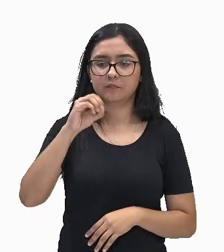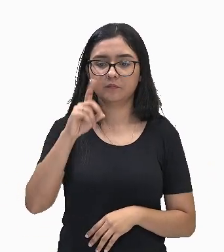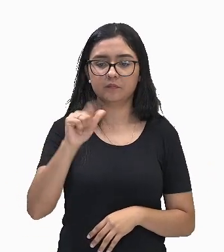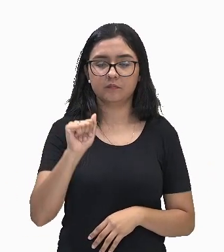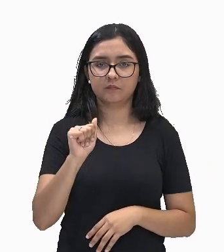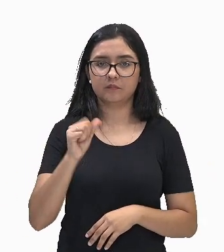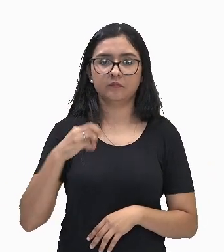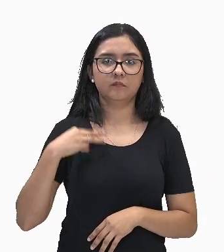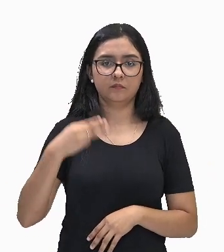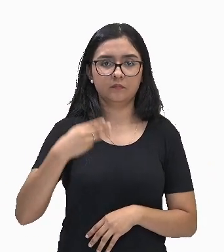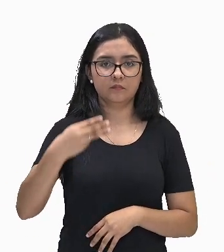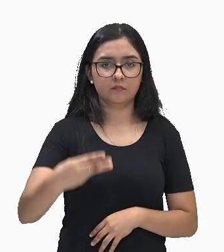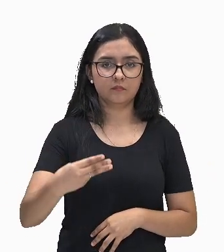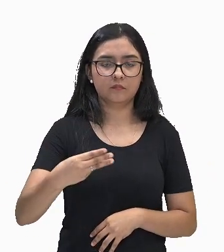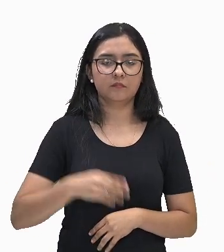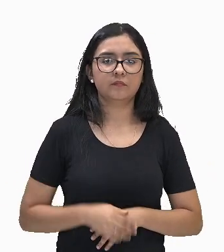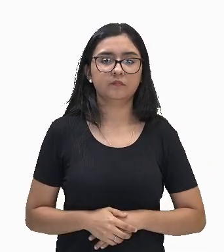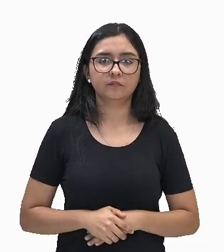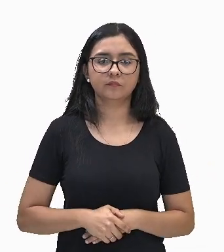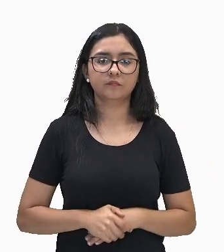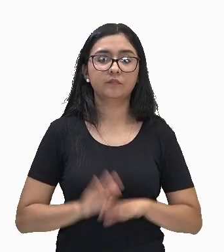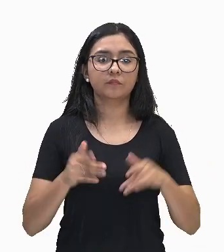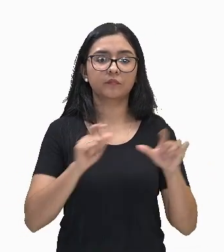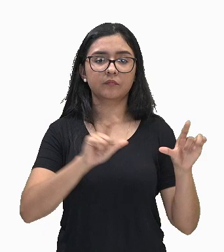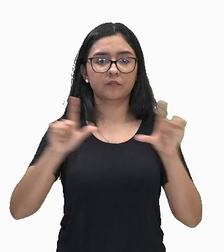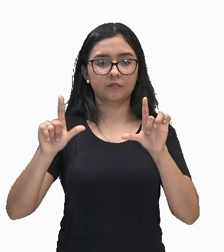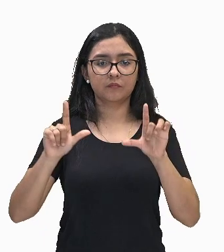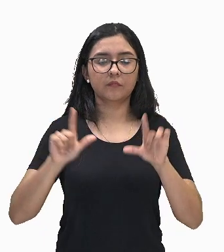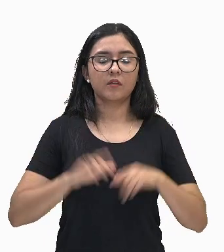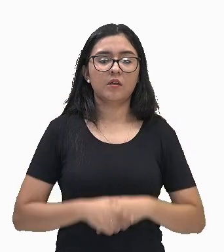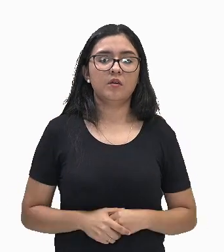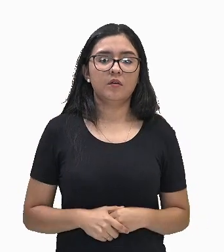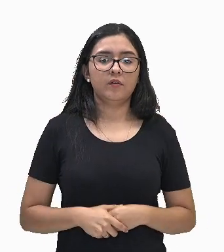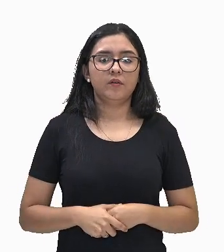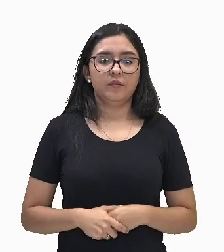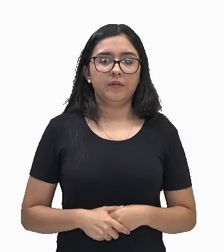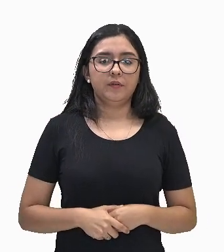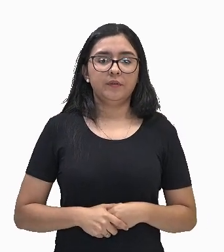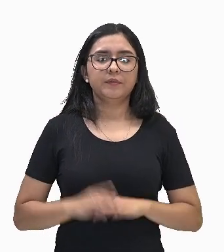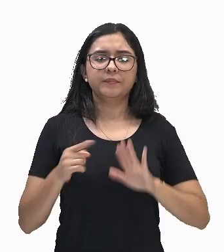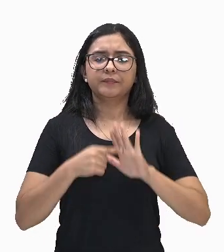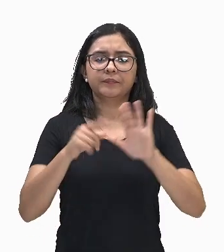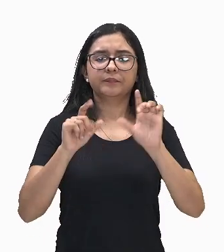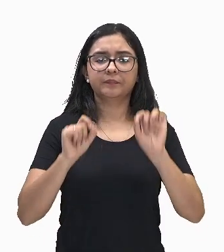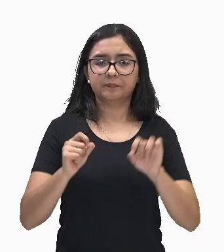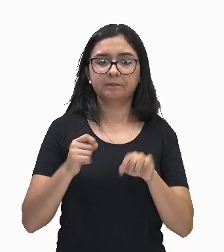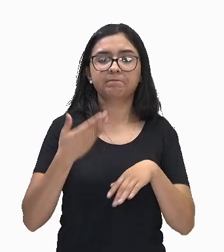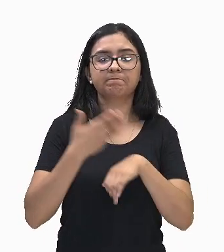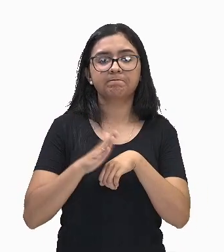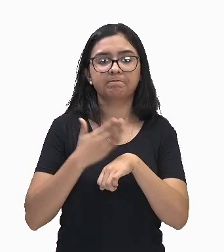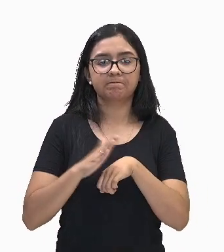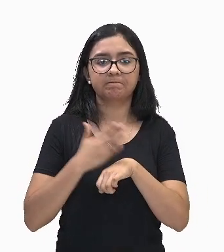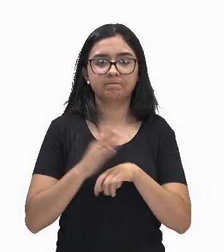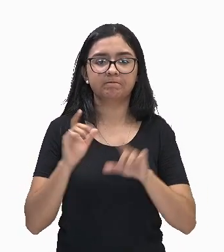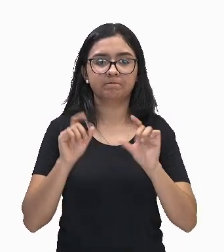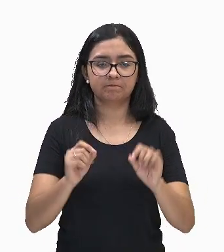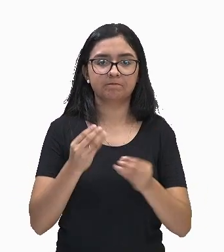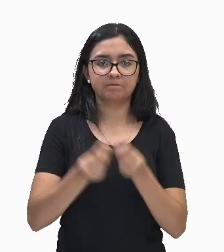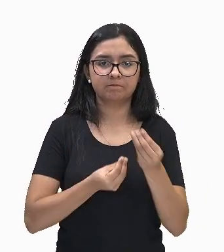moda então na cartela e n aplicações da medida de tendência